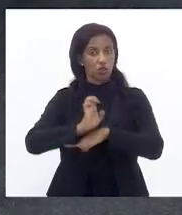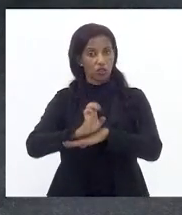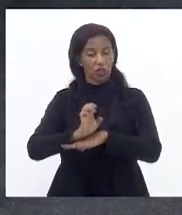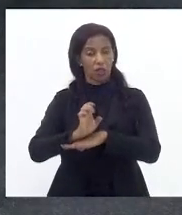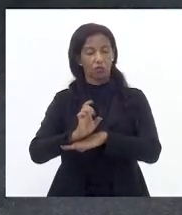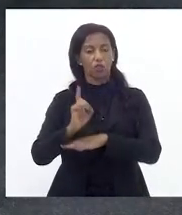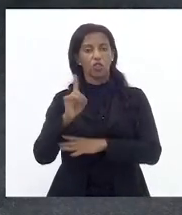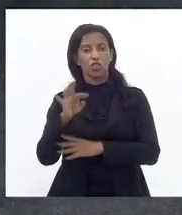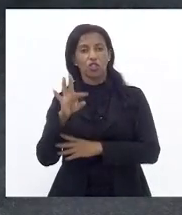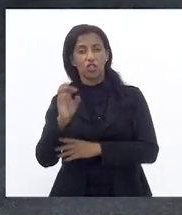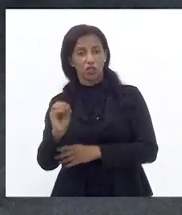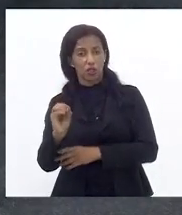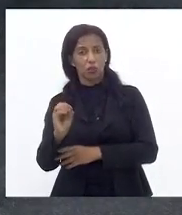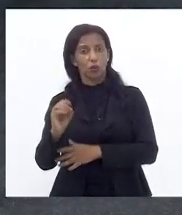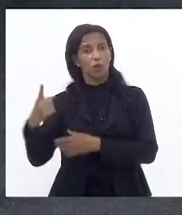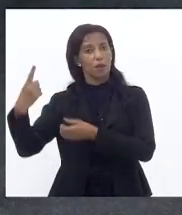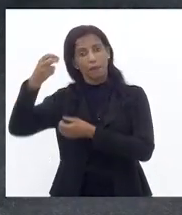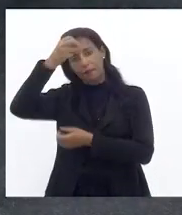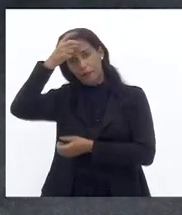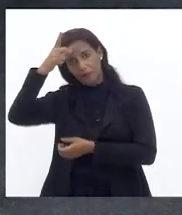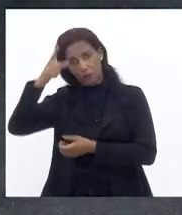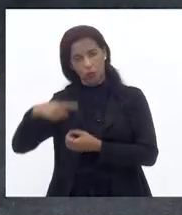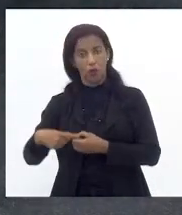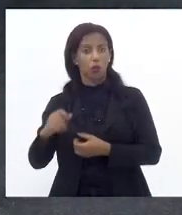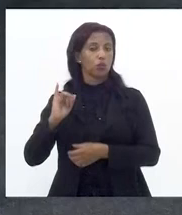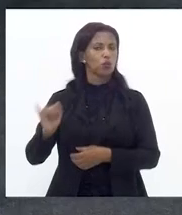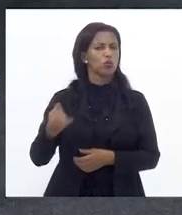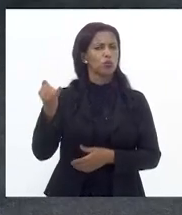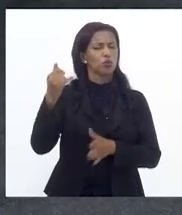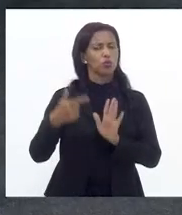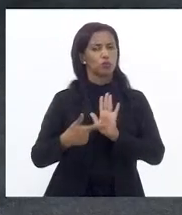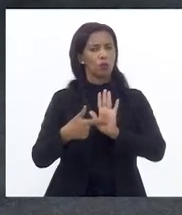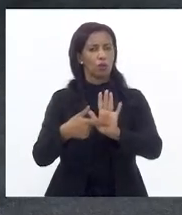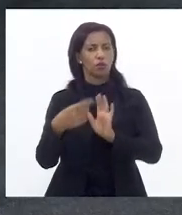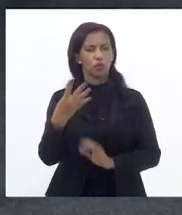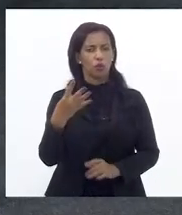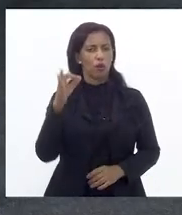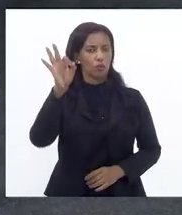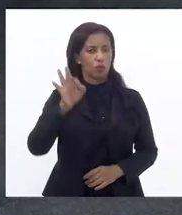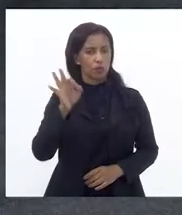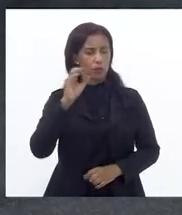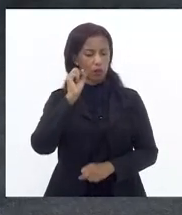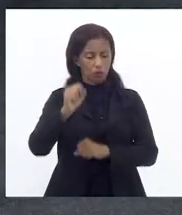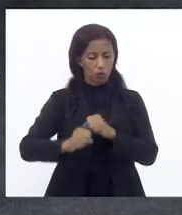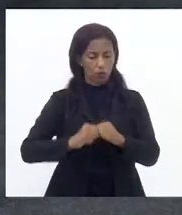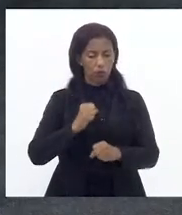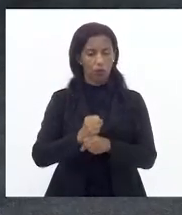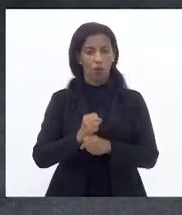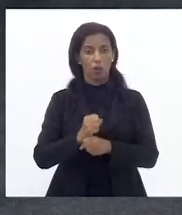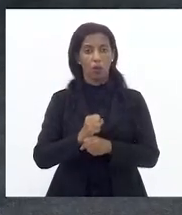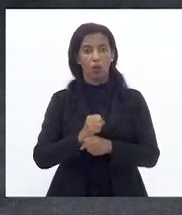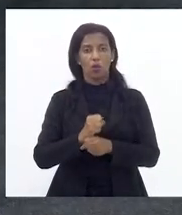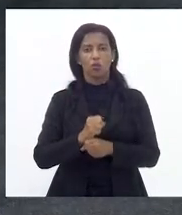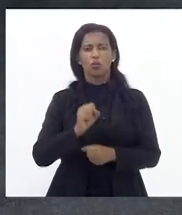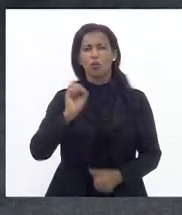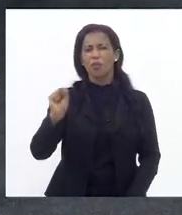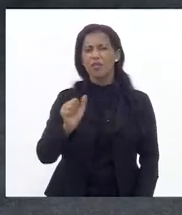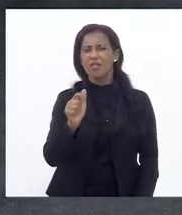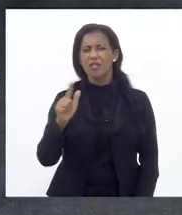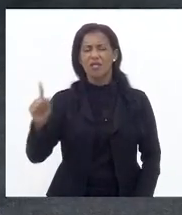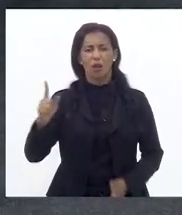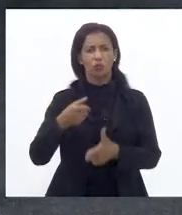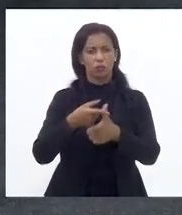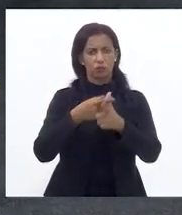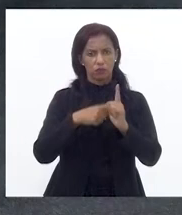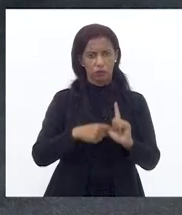Federal e municípios o juros à taxa nominal que apresenta de quatro porcento ao ano sobre saudável dor devedor